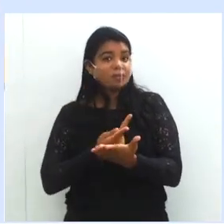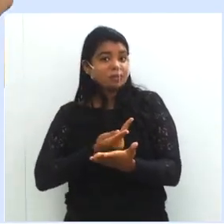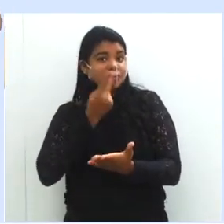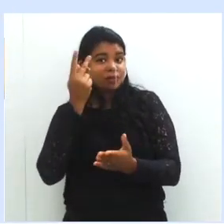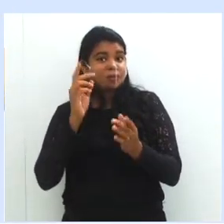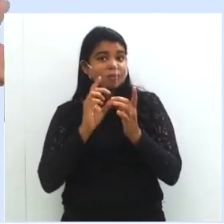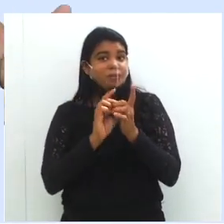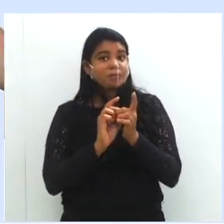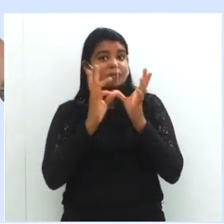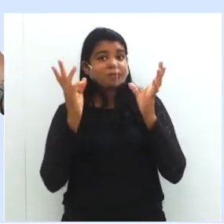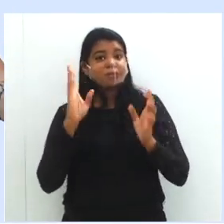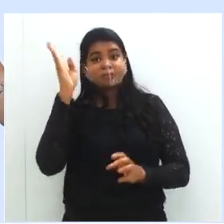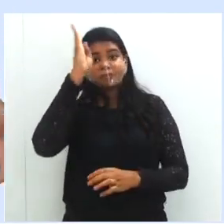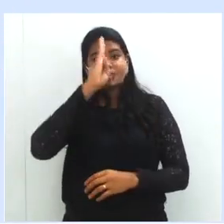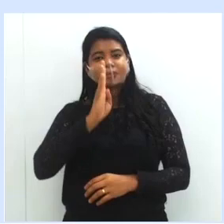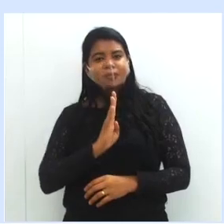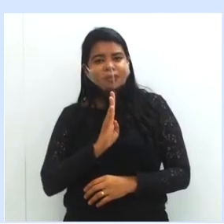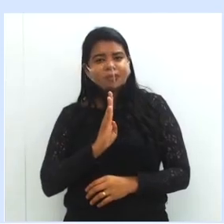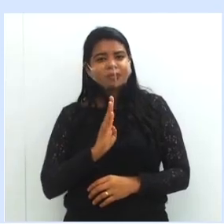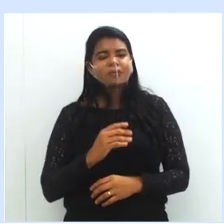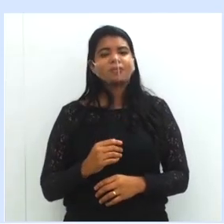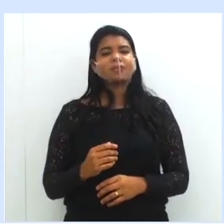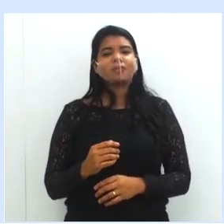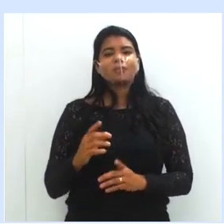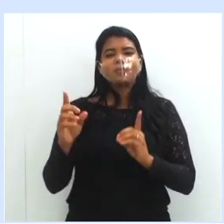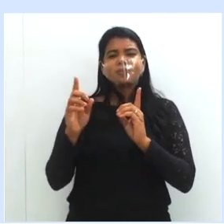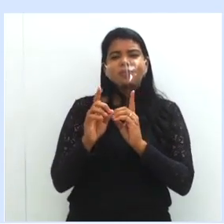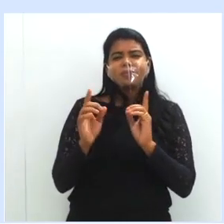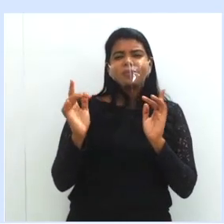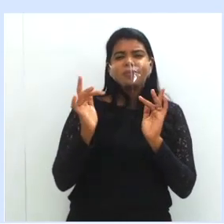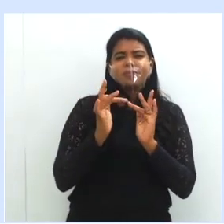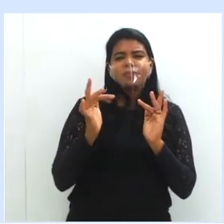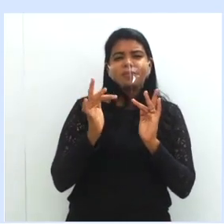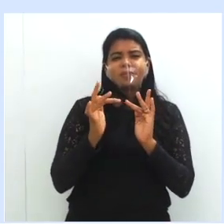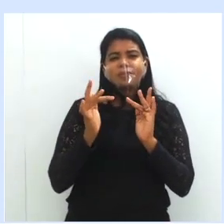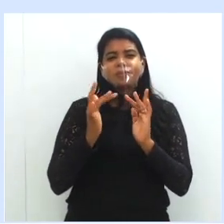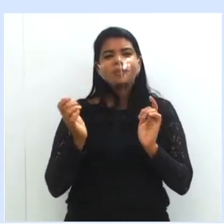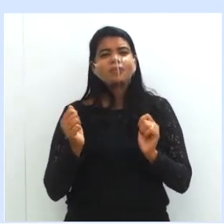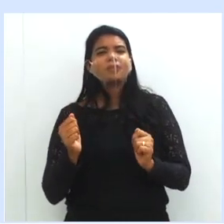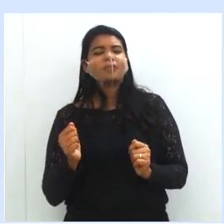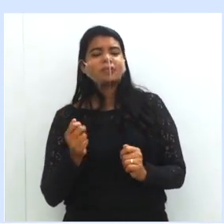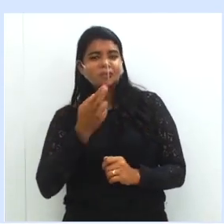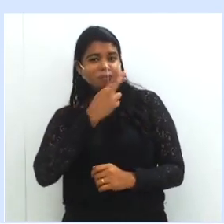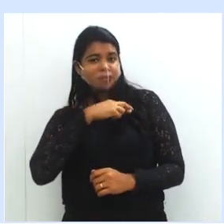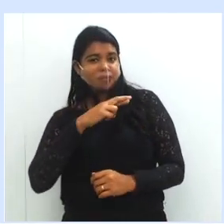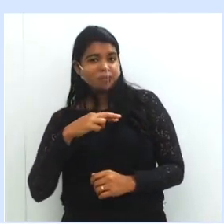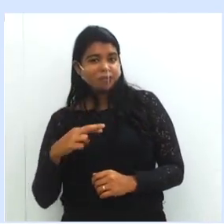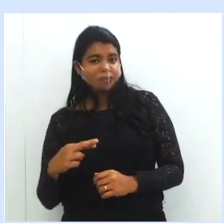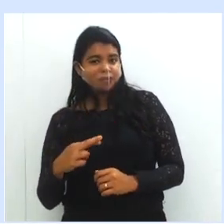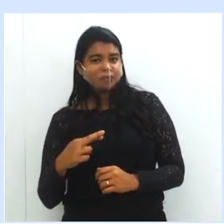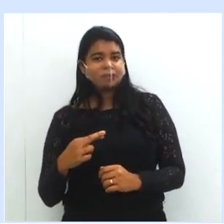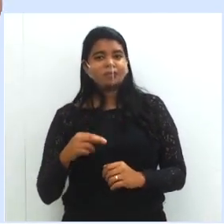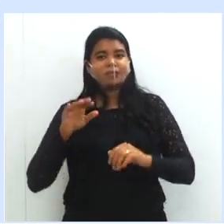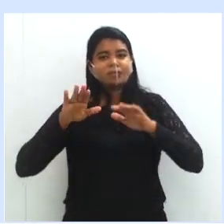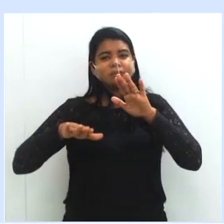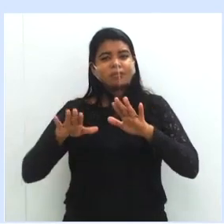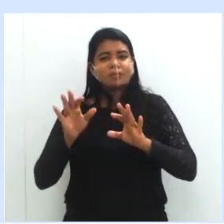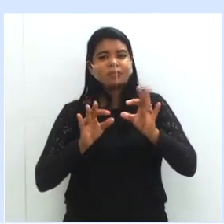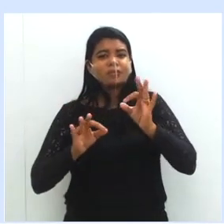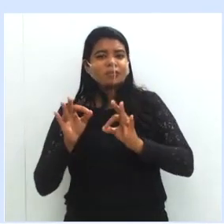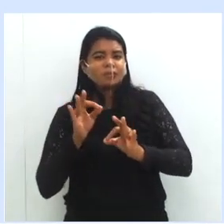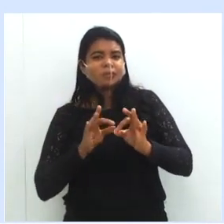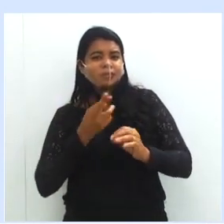a democratização do Brasil. Então vamos encontrar o quê? Essa relação, a religião, os